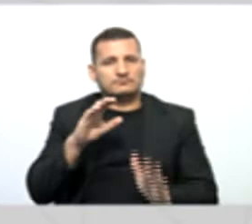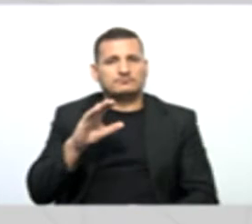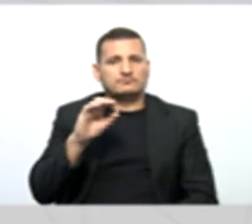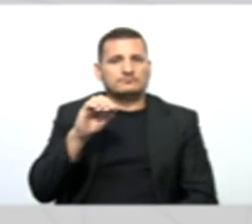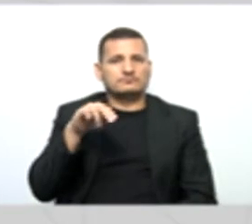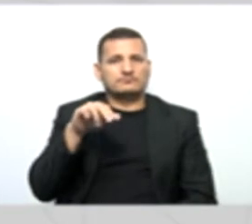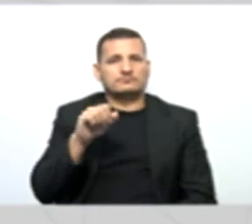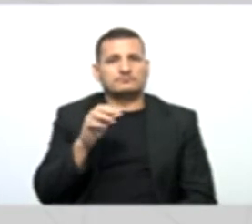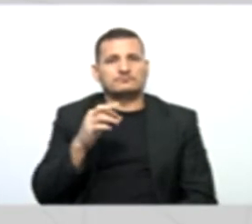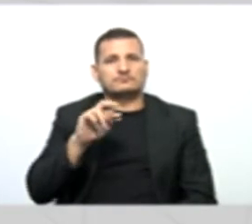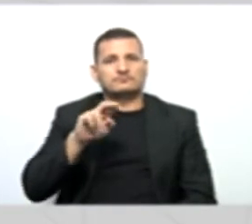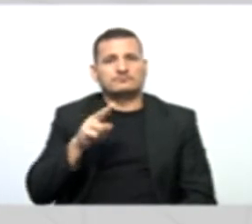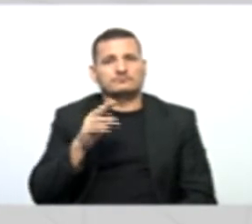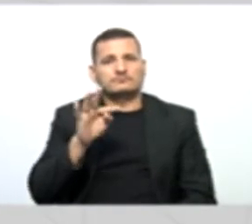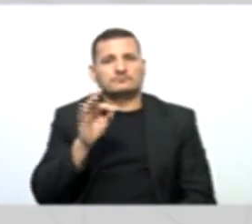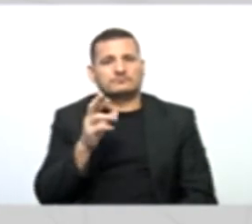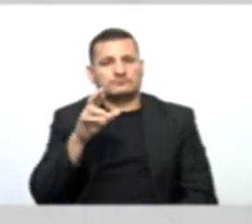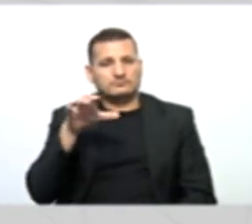construtores.